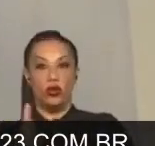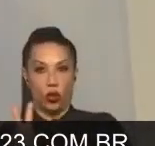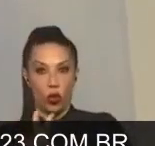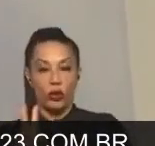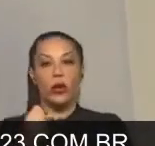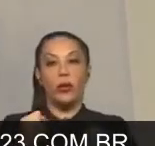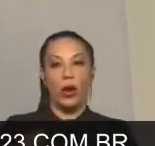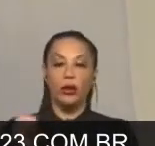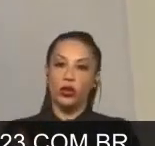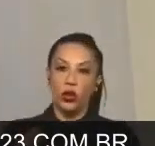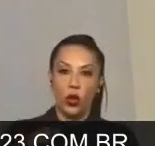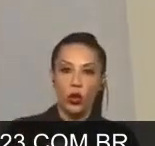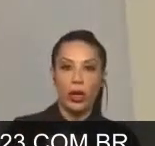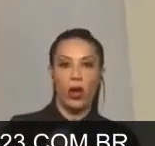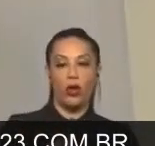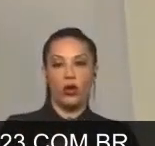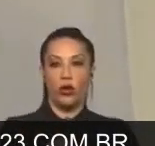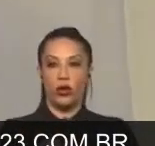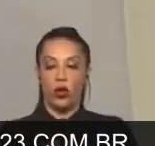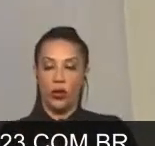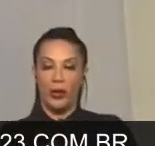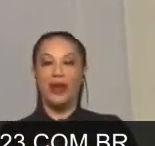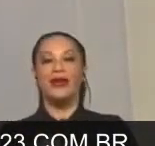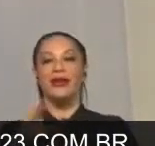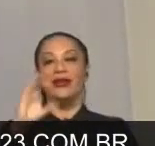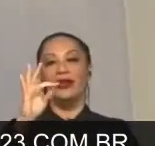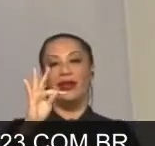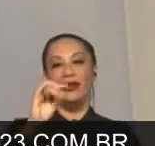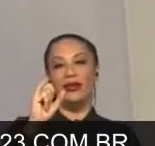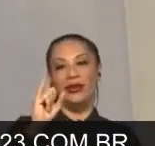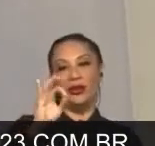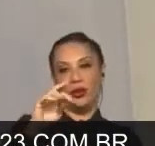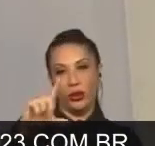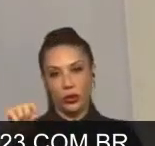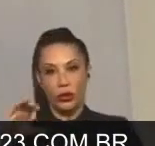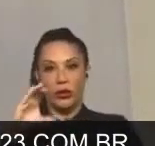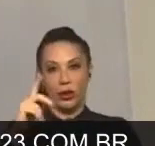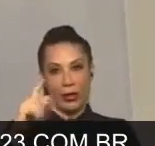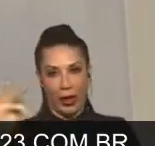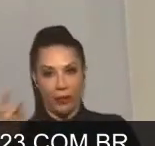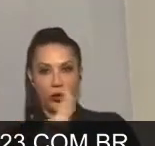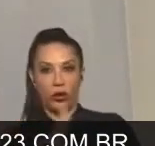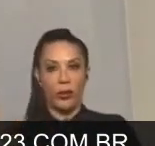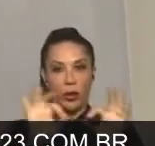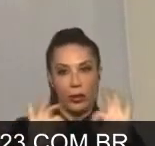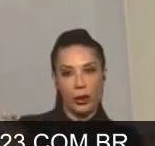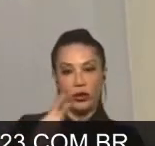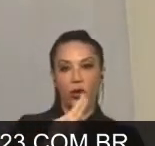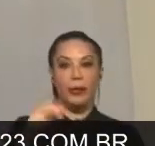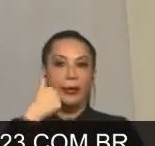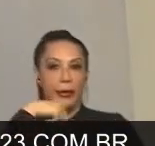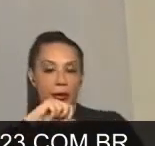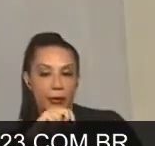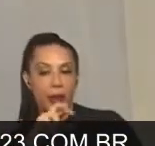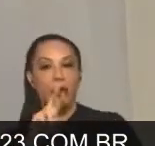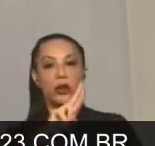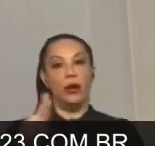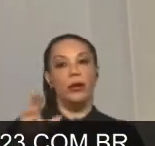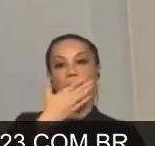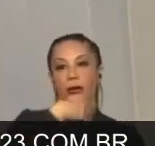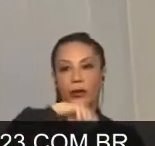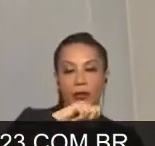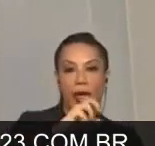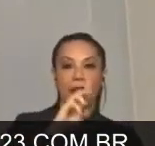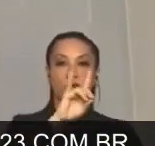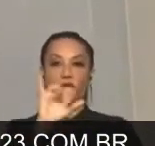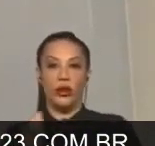deve inserir o número do título ou do CPF, nome completo, nome da mãe e do pai e data de nascimento. O e-título